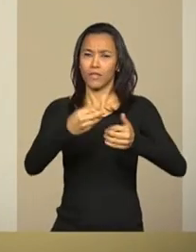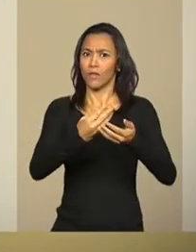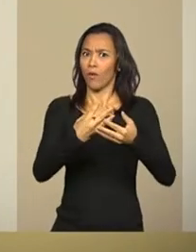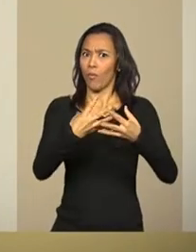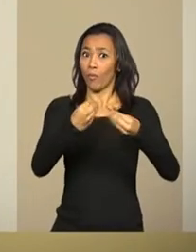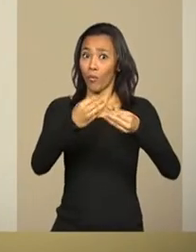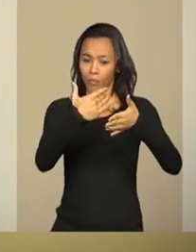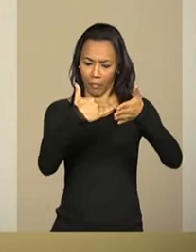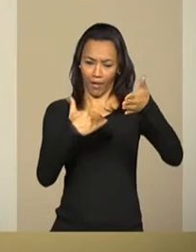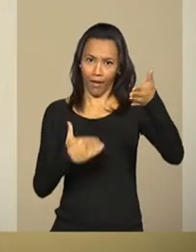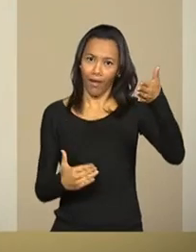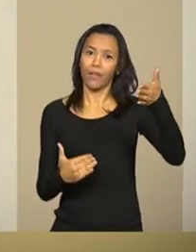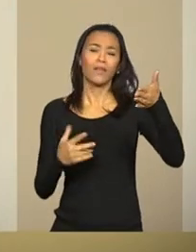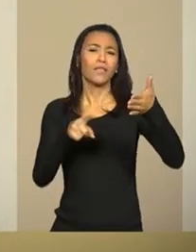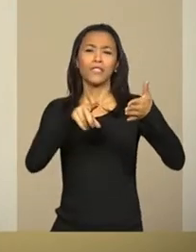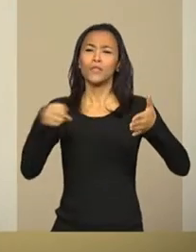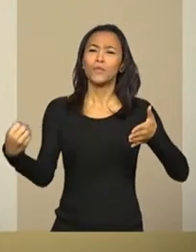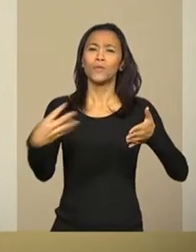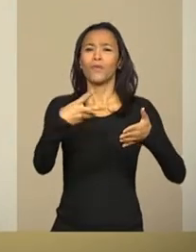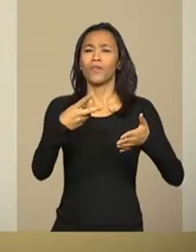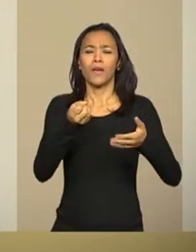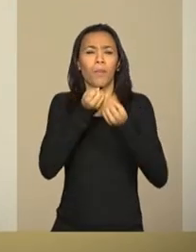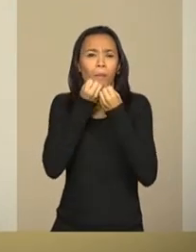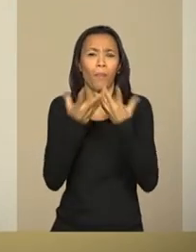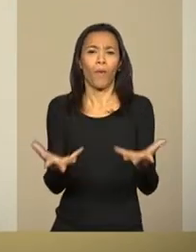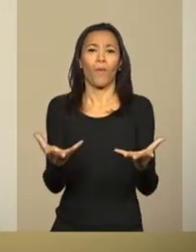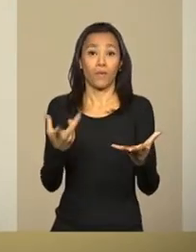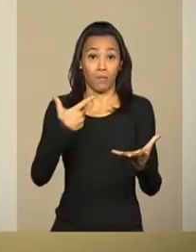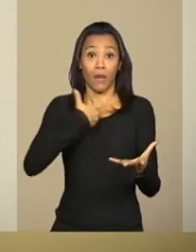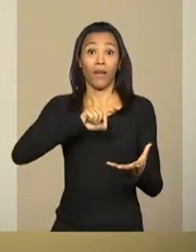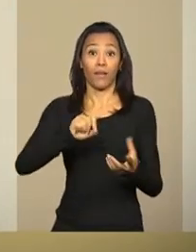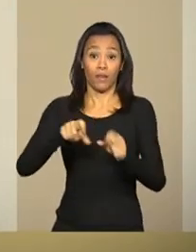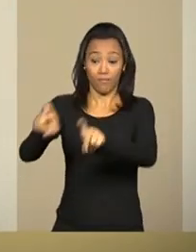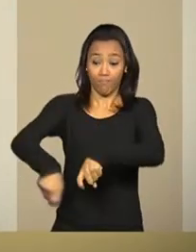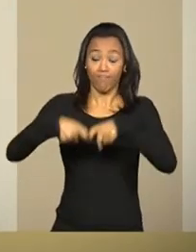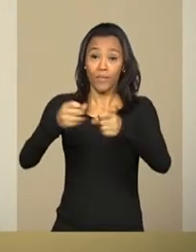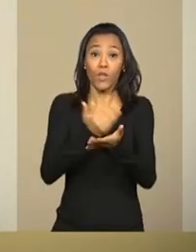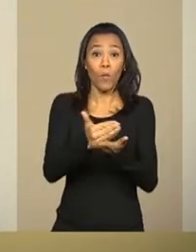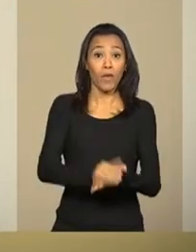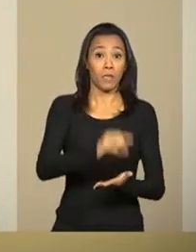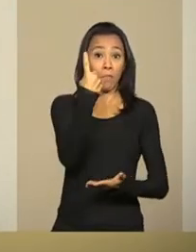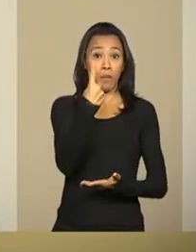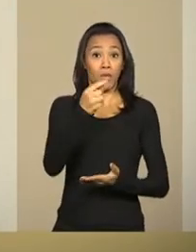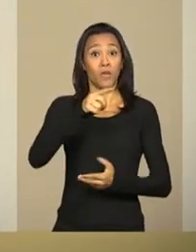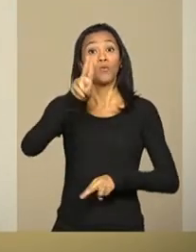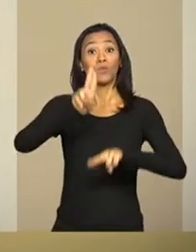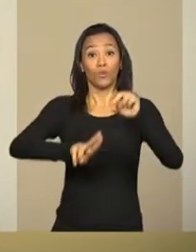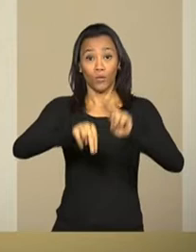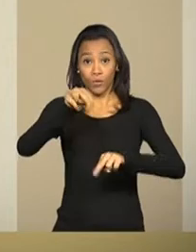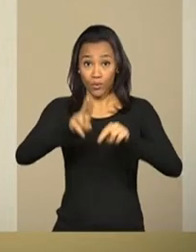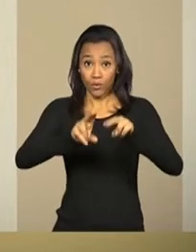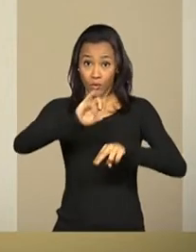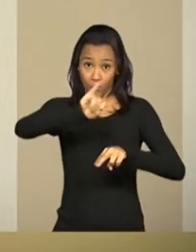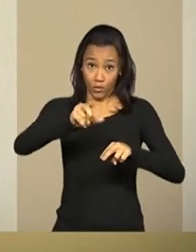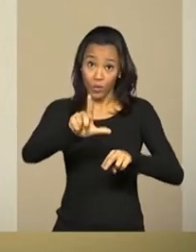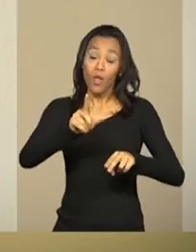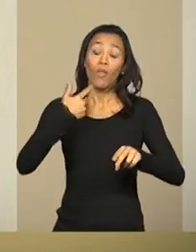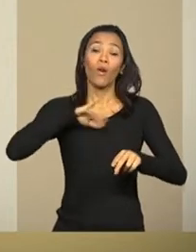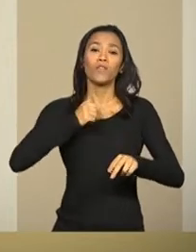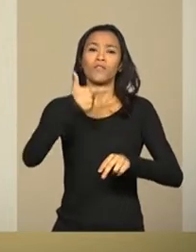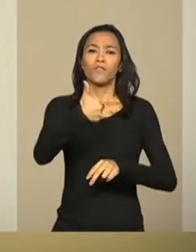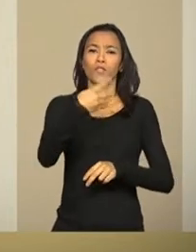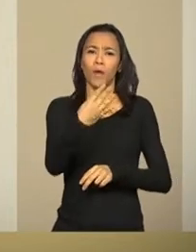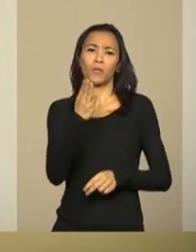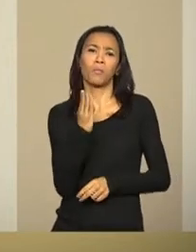E todas as novidades são muito boas. Para a safra que começa no dia 1º de julho, colocamos 24